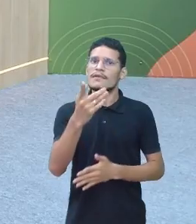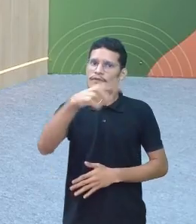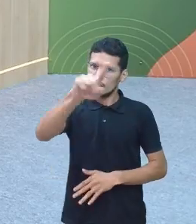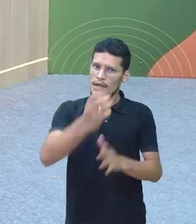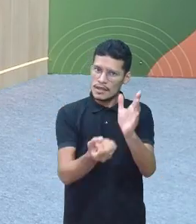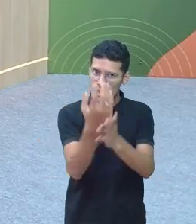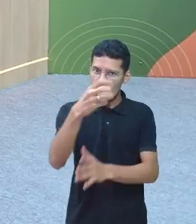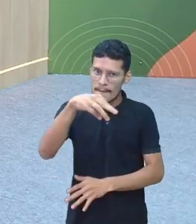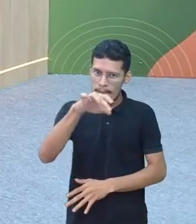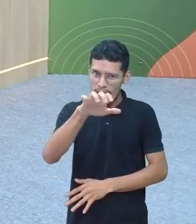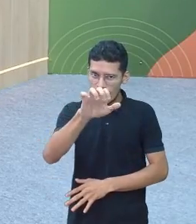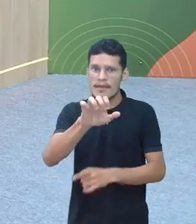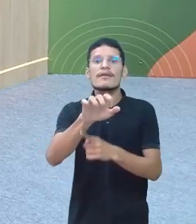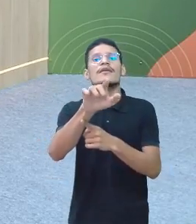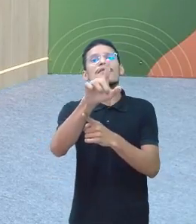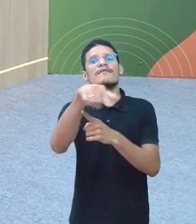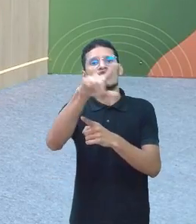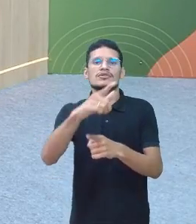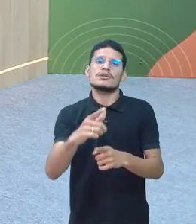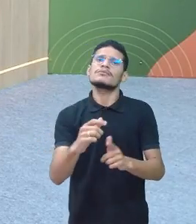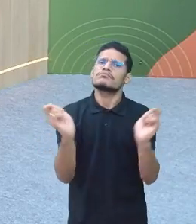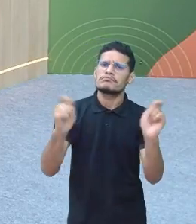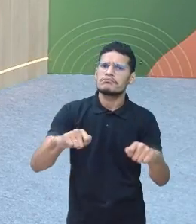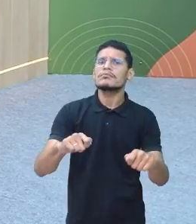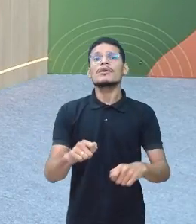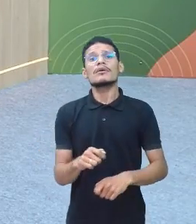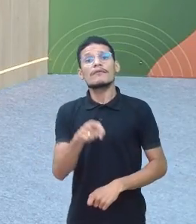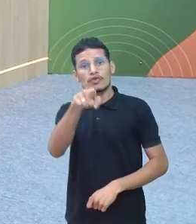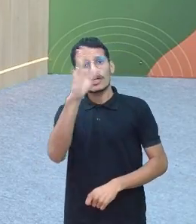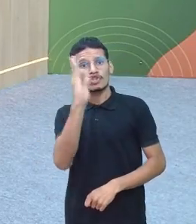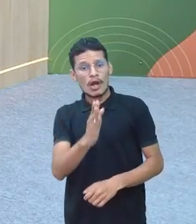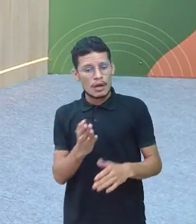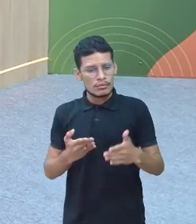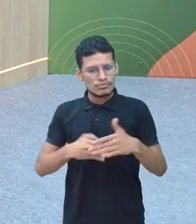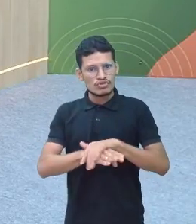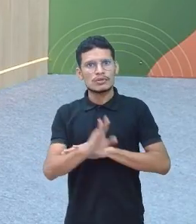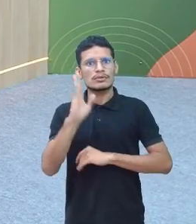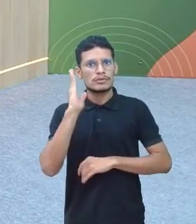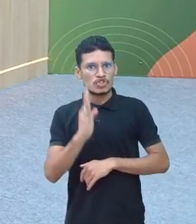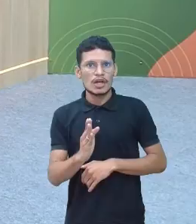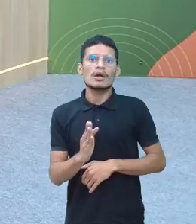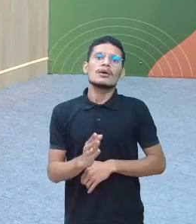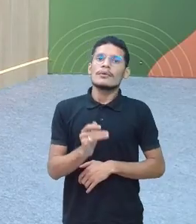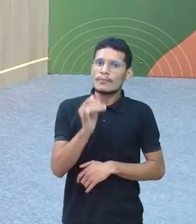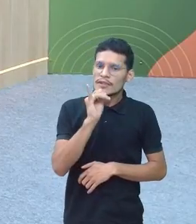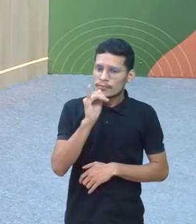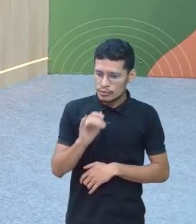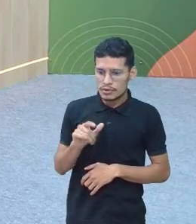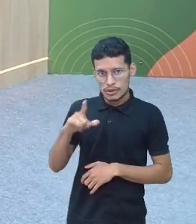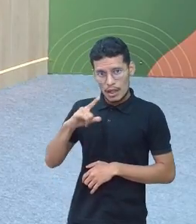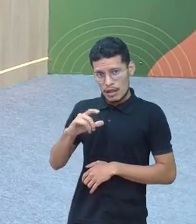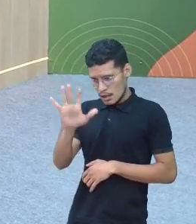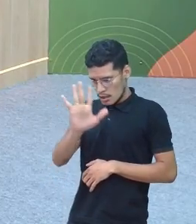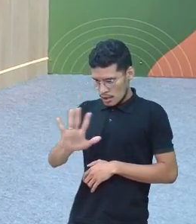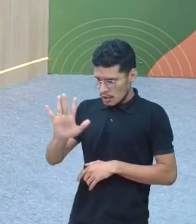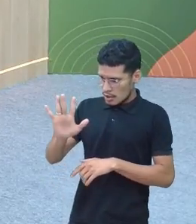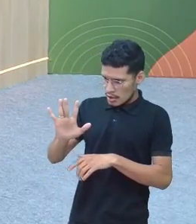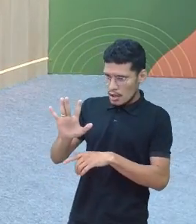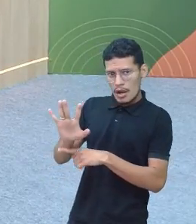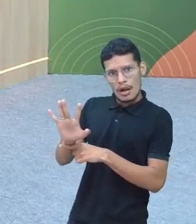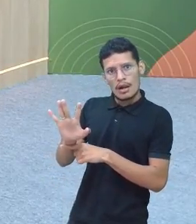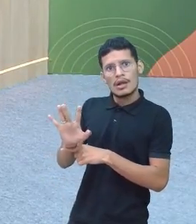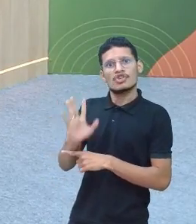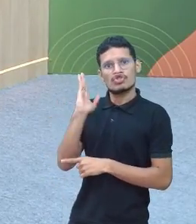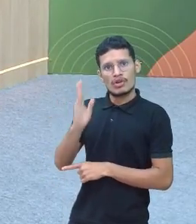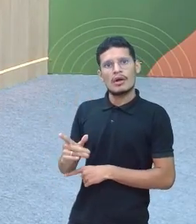criassem um meme de vocês, então vocês já devem estar habituados a conseguir extrair o humor de uma imagem específica,